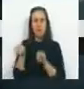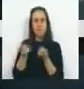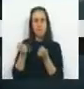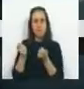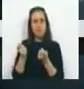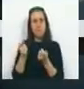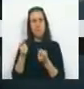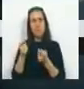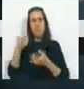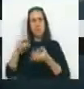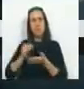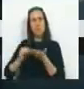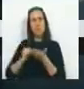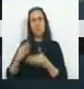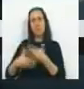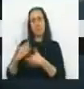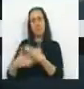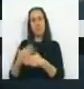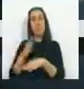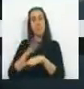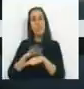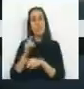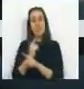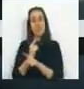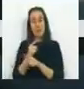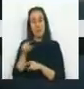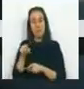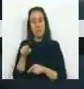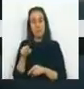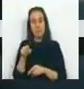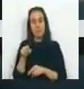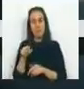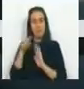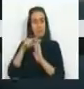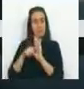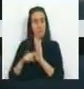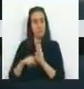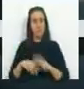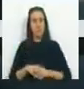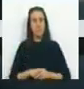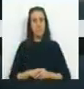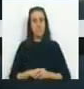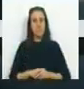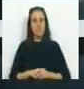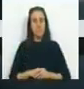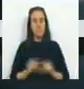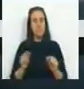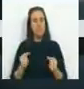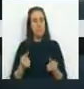para trabalhar nos tribunais administrativos, exatamente por causa dessa concreta medida.